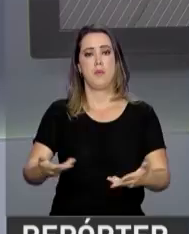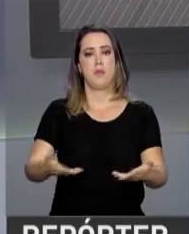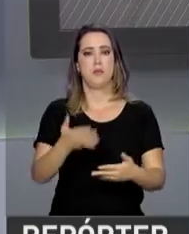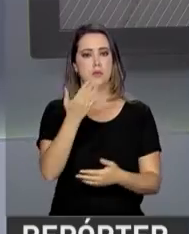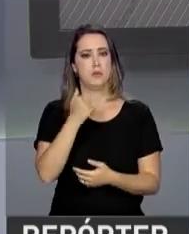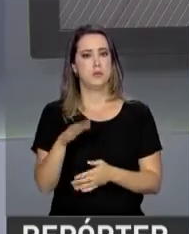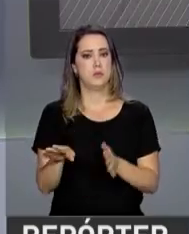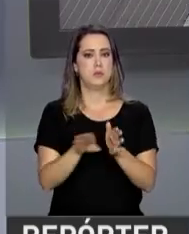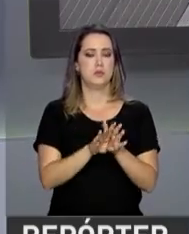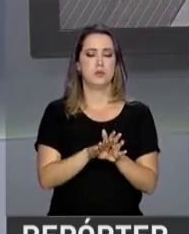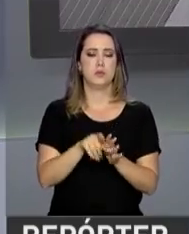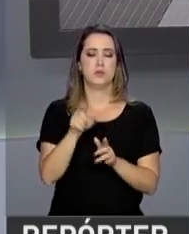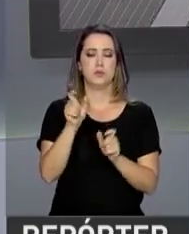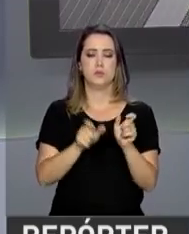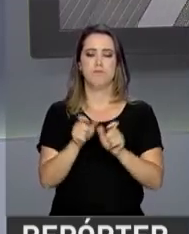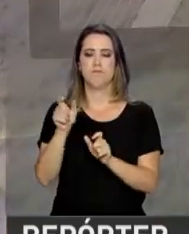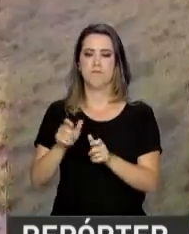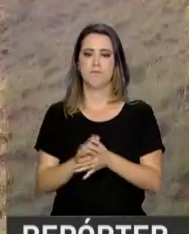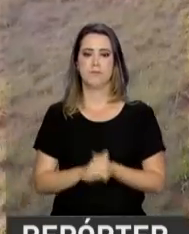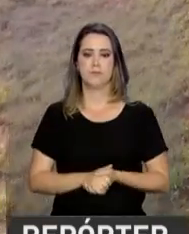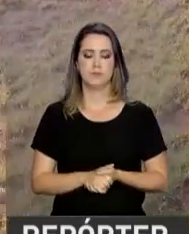à mesa dos brasileiros